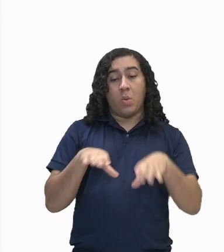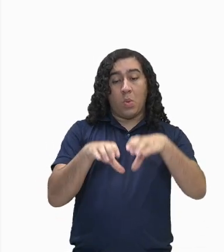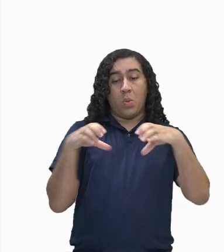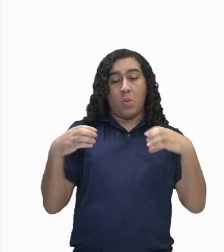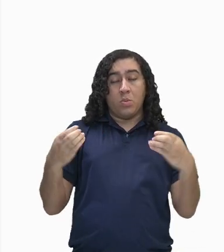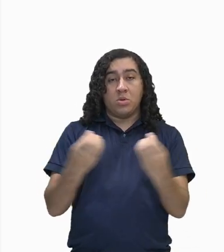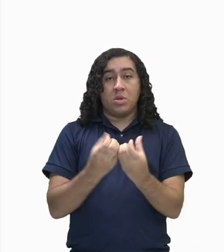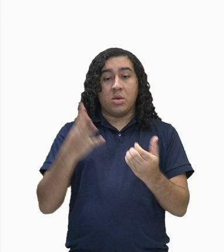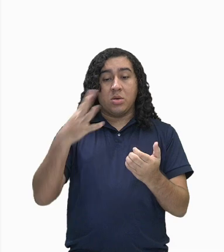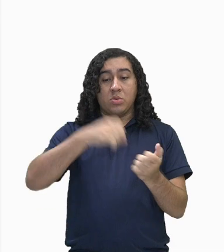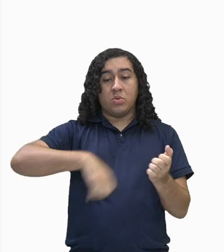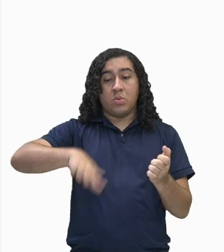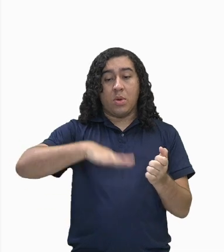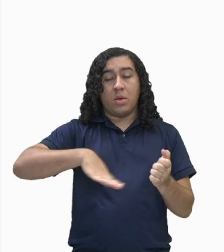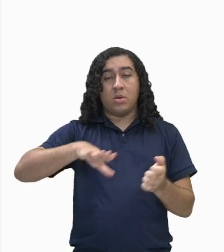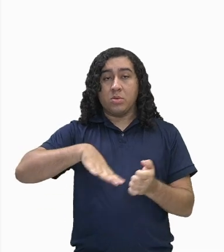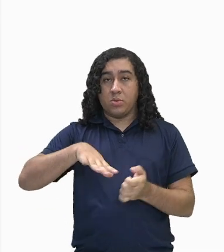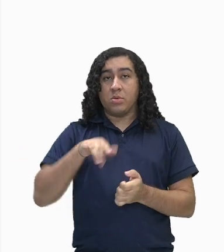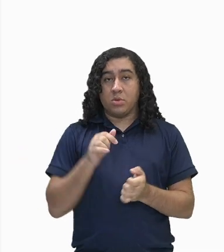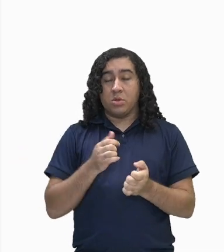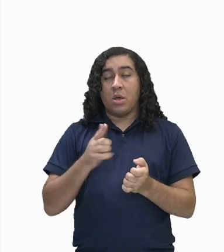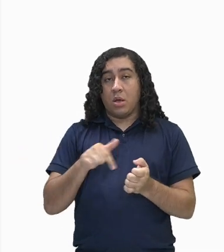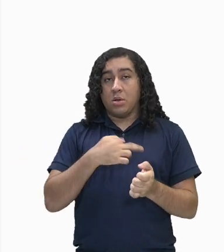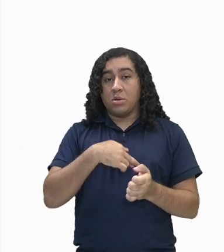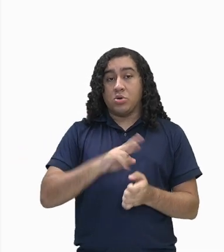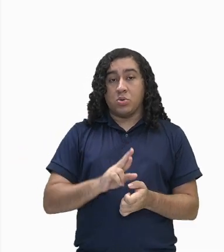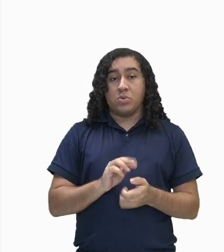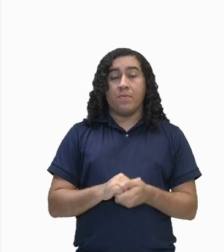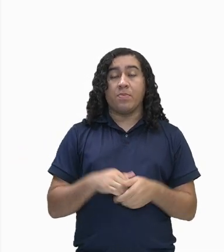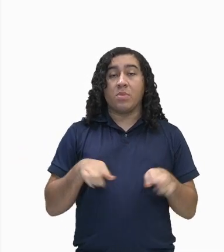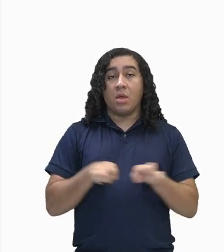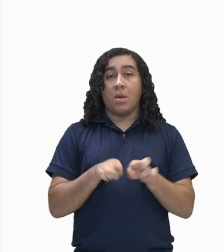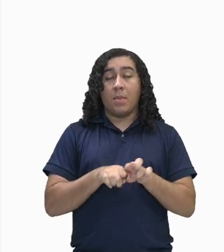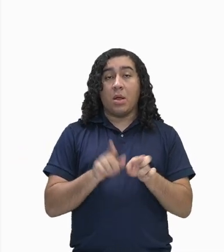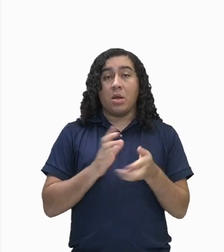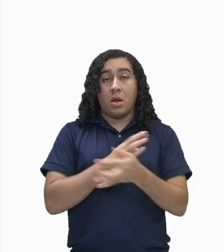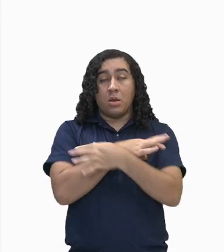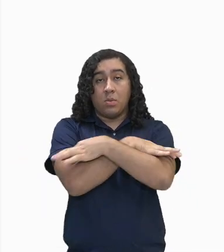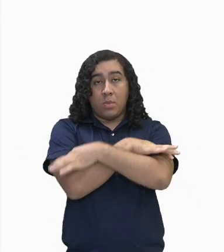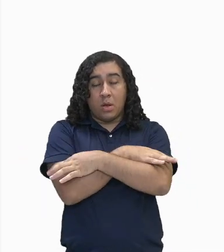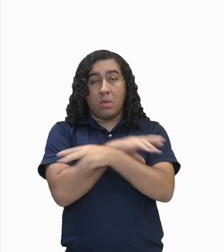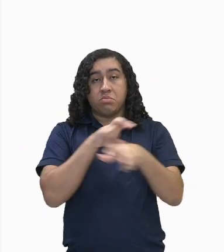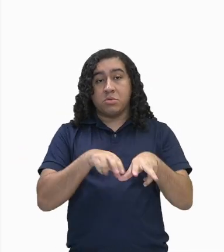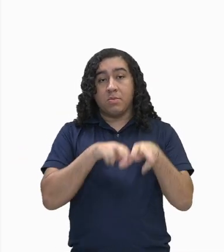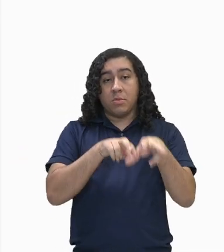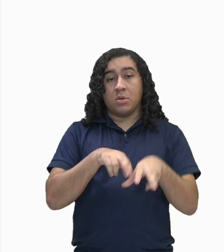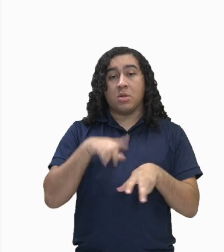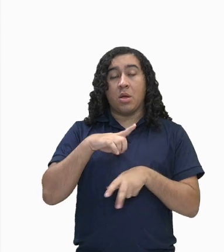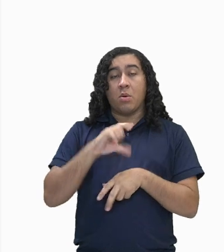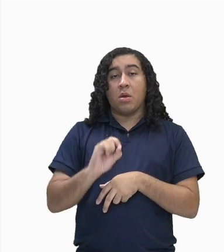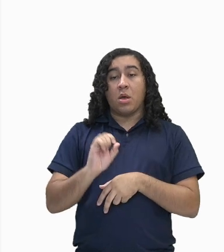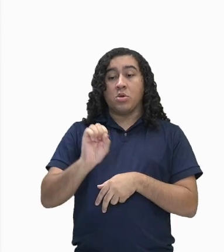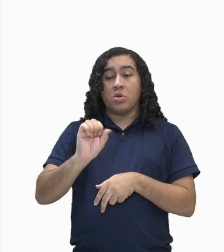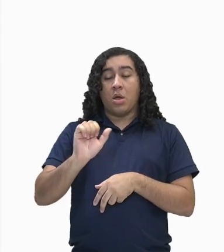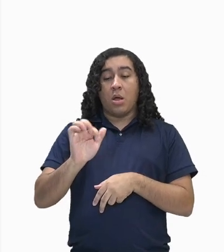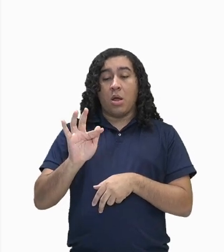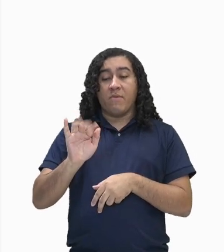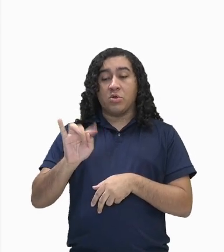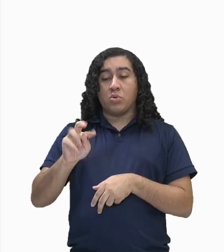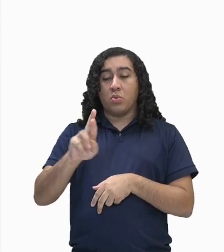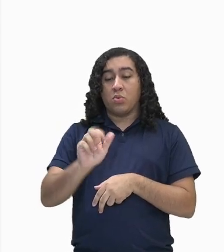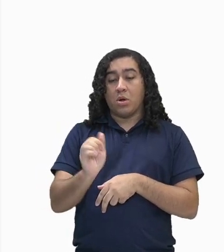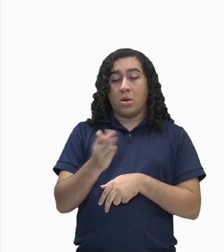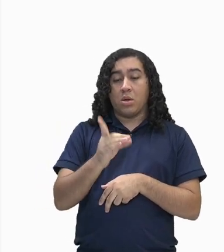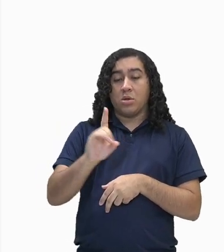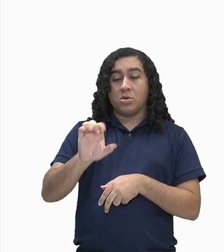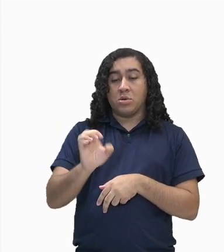de um mosteiro budista. E nas religiões de matriz africana, nós temos a feitura de santo, quando o membro da comunidade